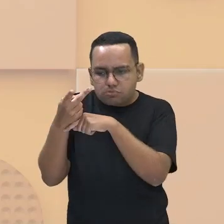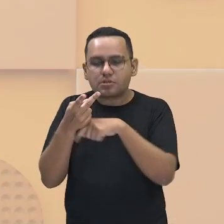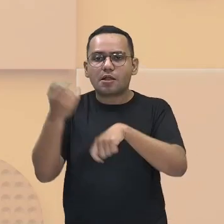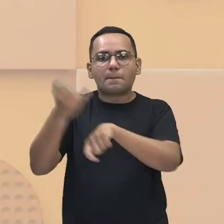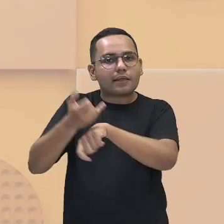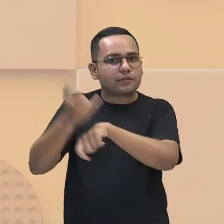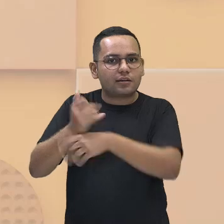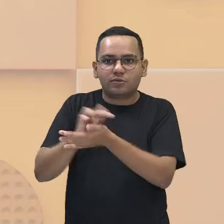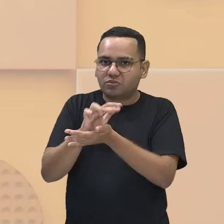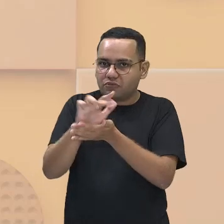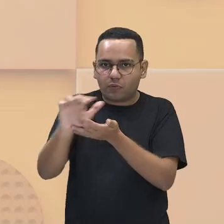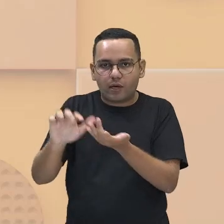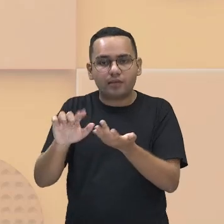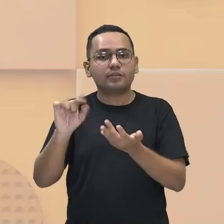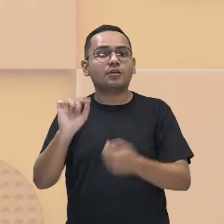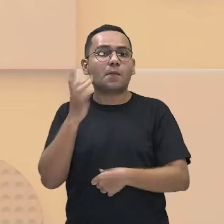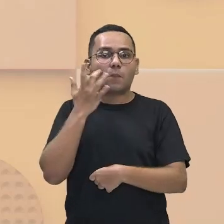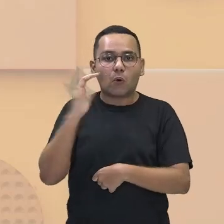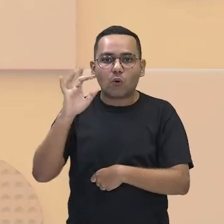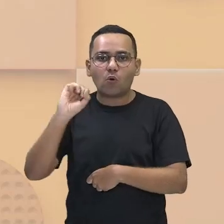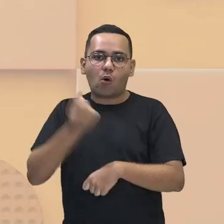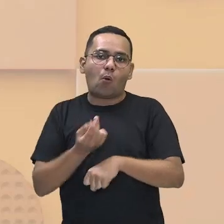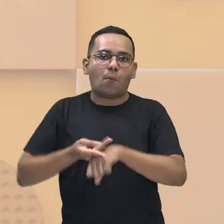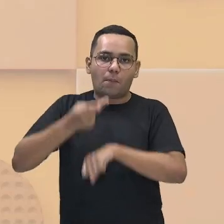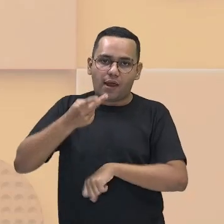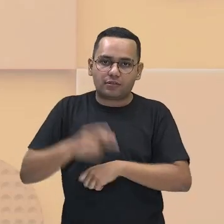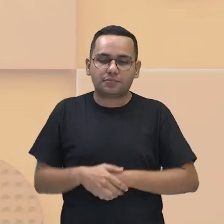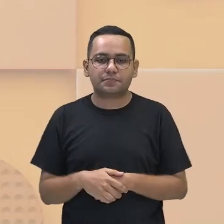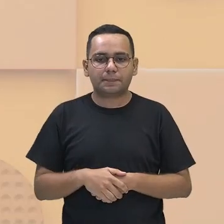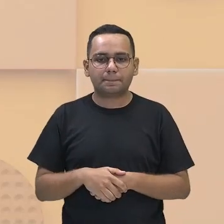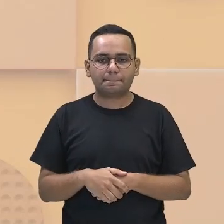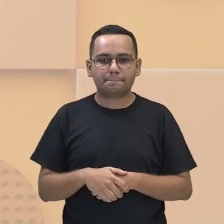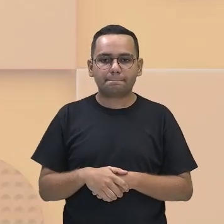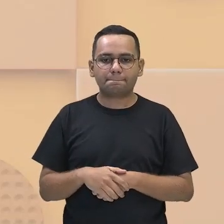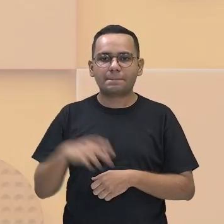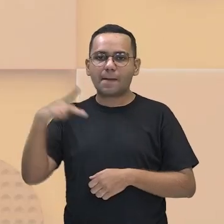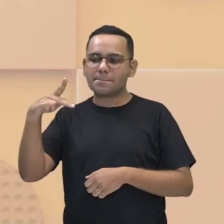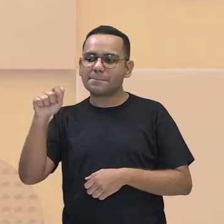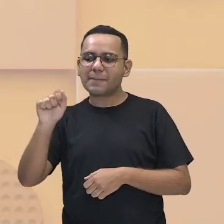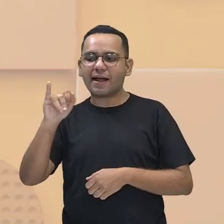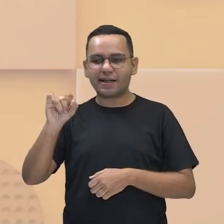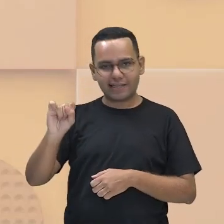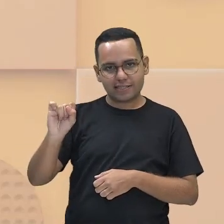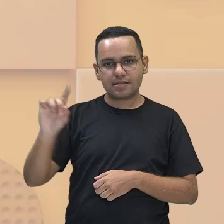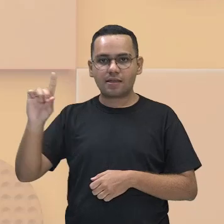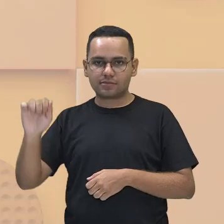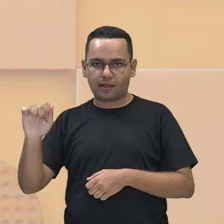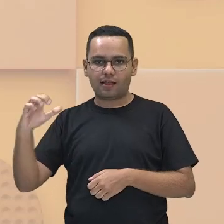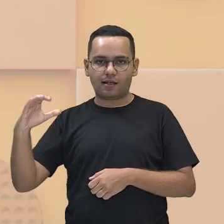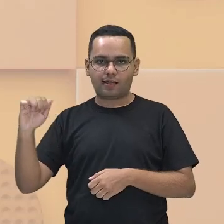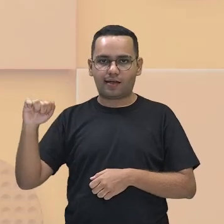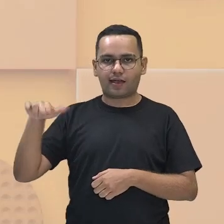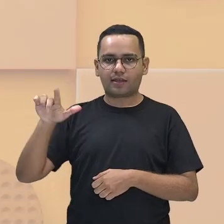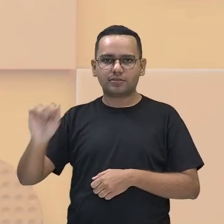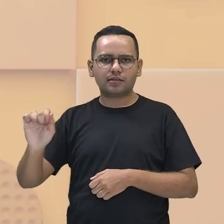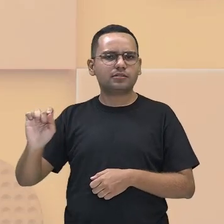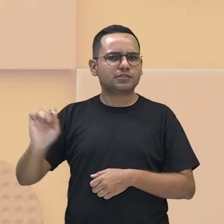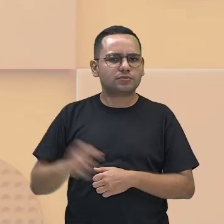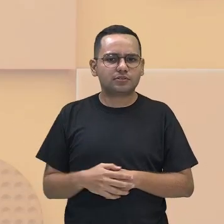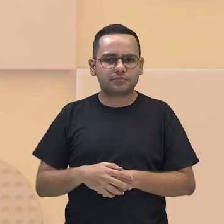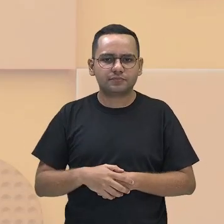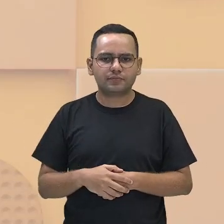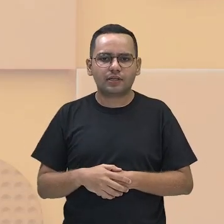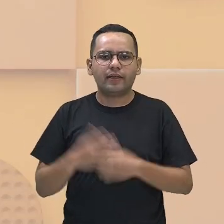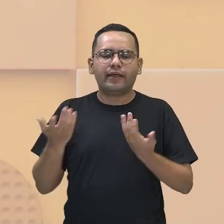fosse ele ouro ou prata. E o país da canela, né, que eles acreditavam que também havia na região, era uma iguaria